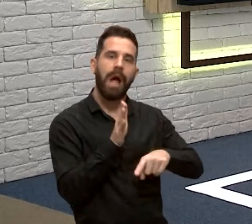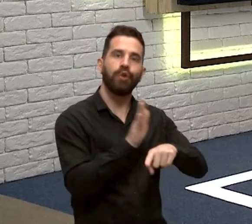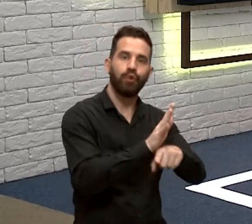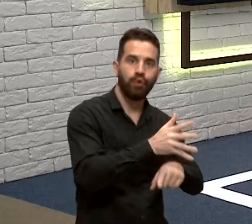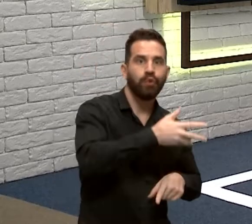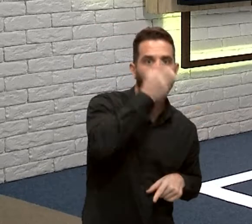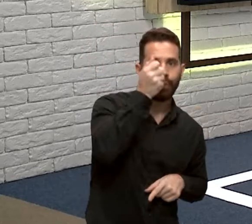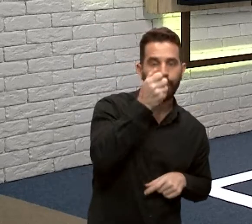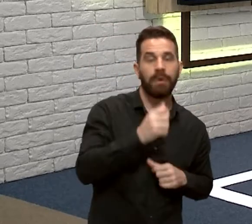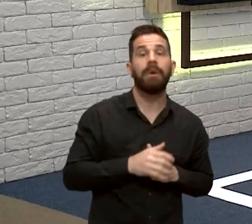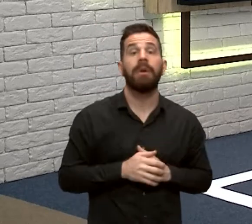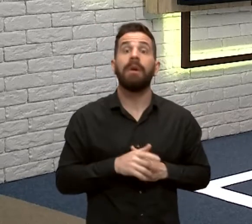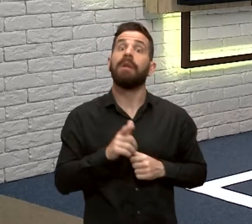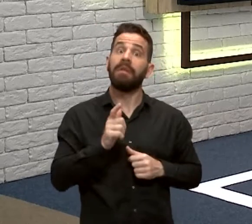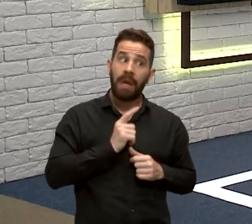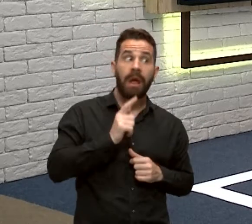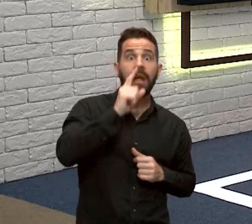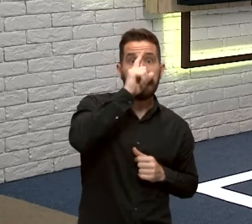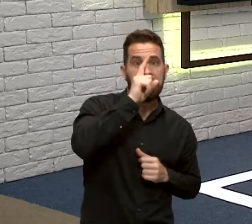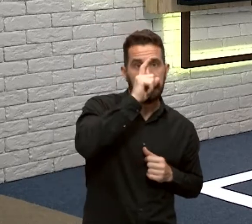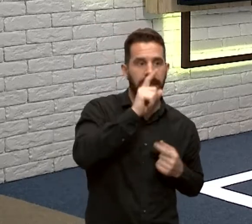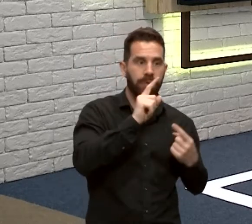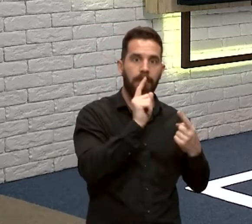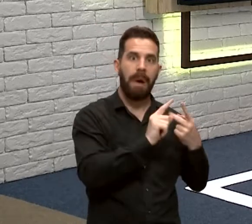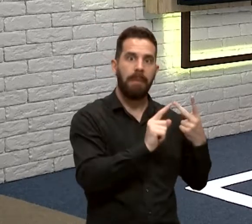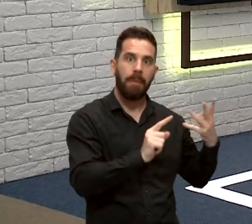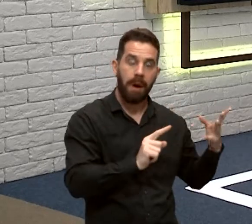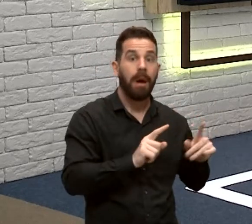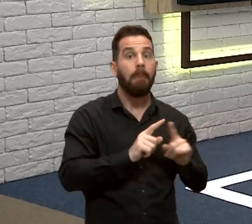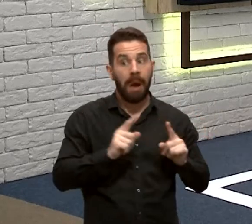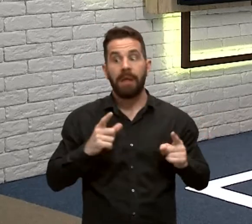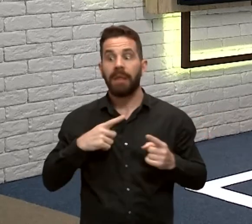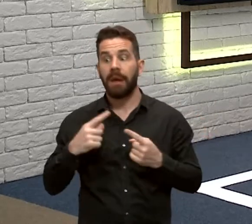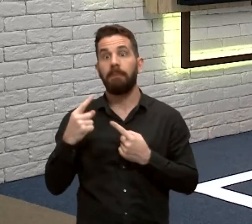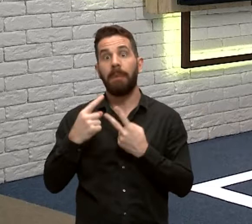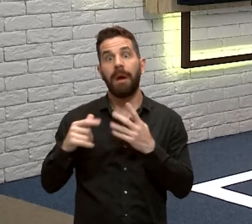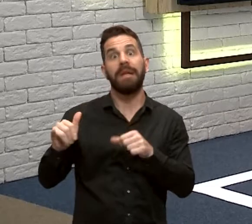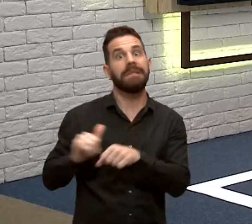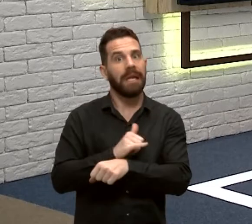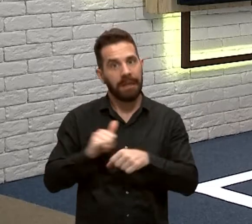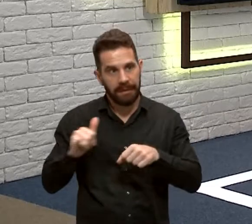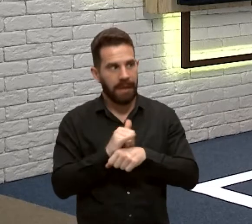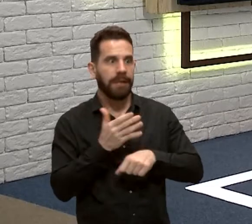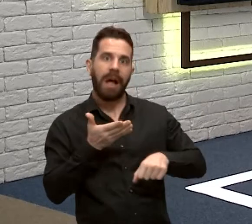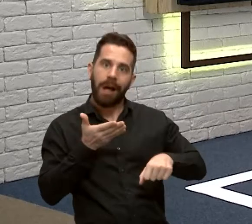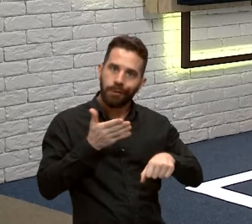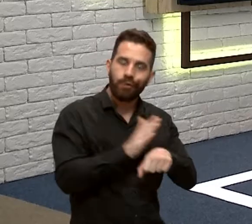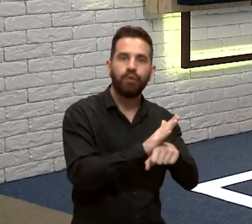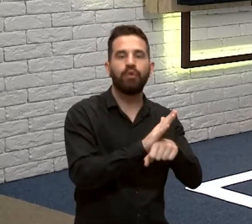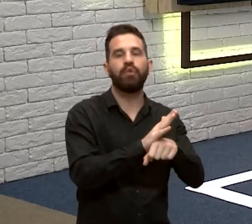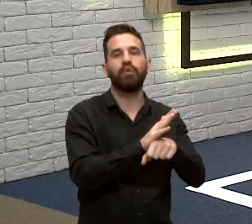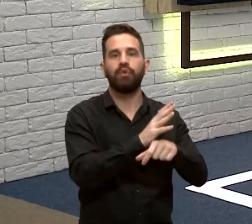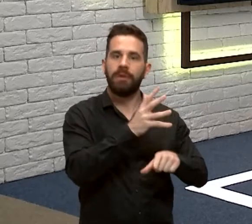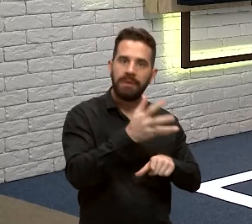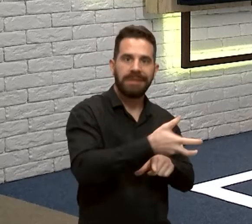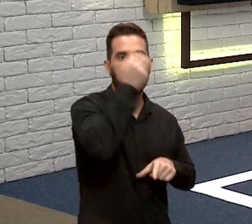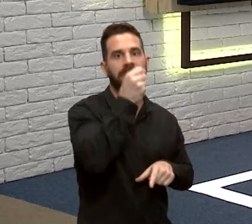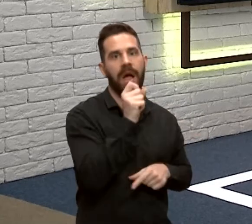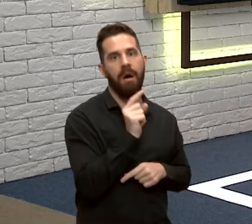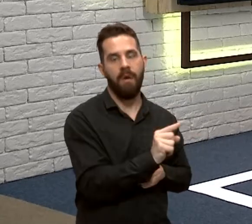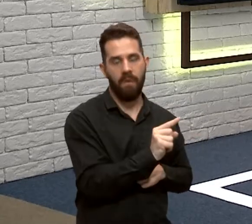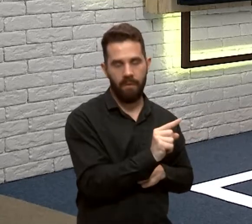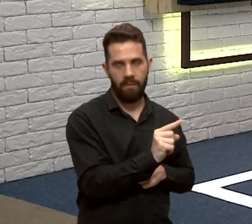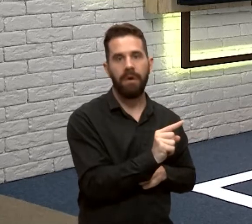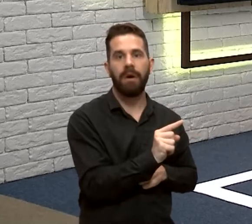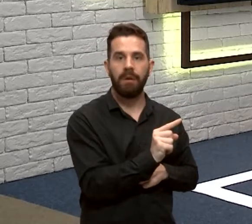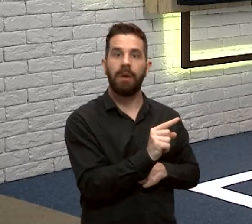fatores de risco, mas existem fatores de proteção, e é isso que nós vamos nos apoiar, né, para entender